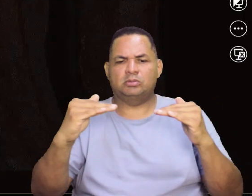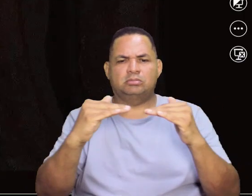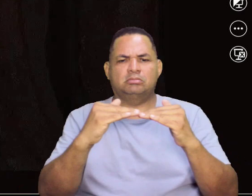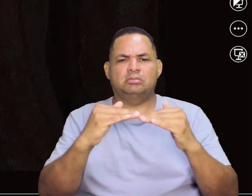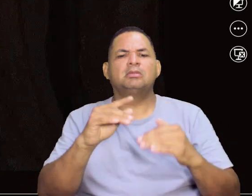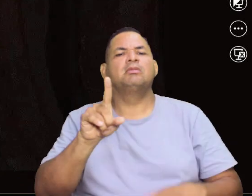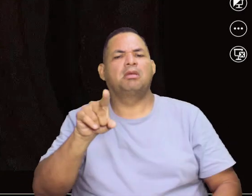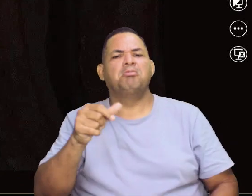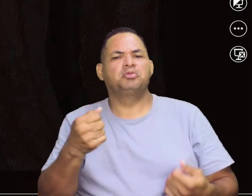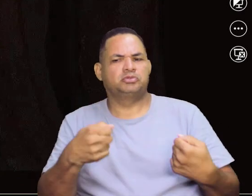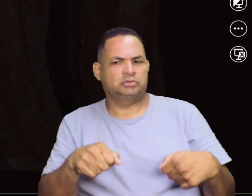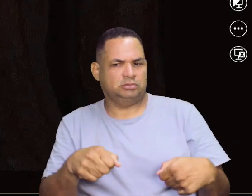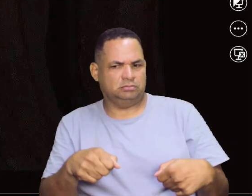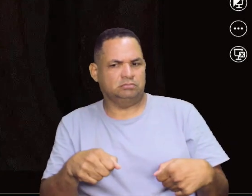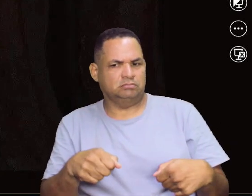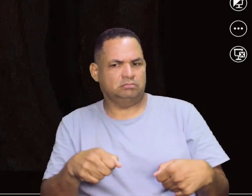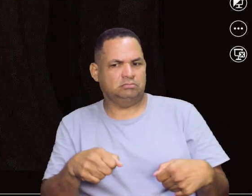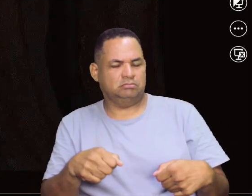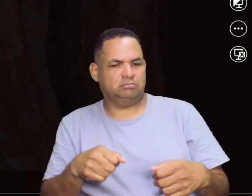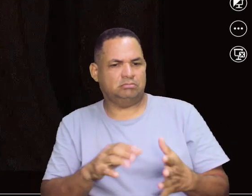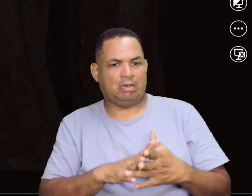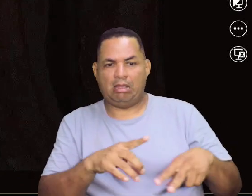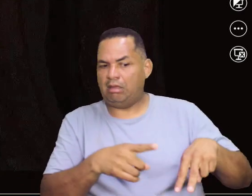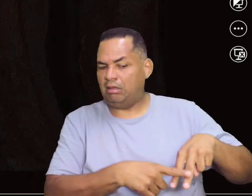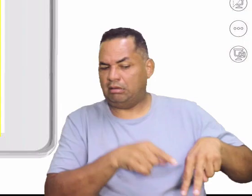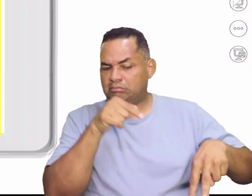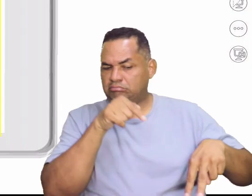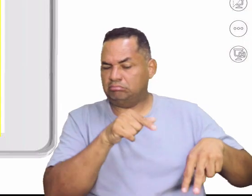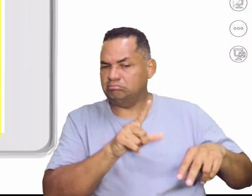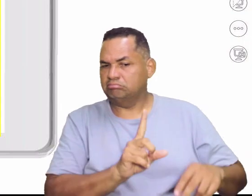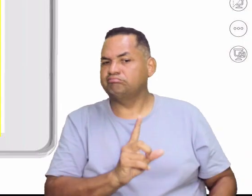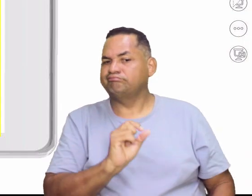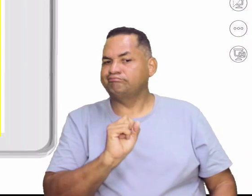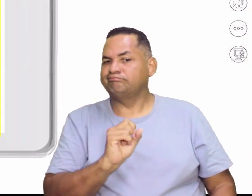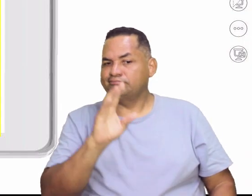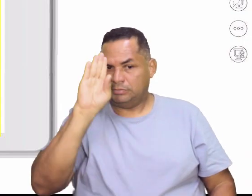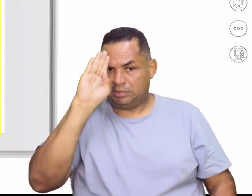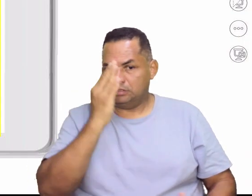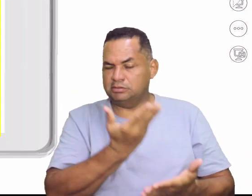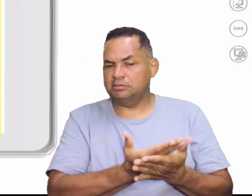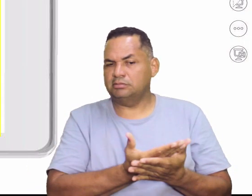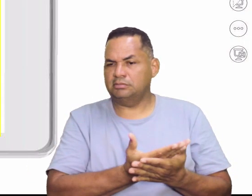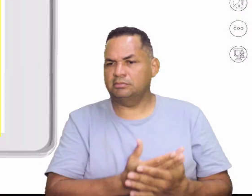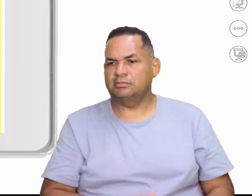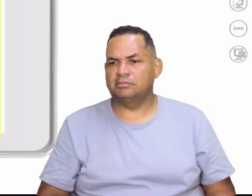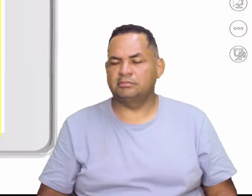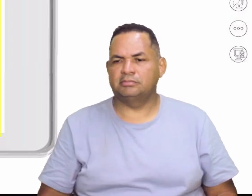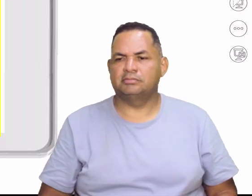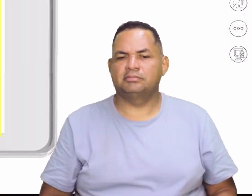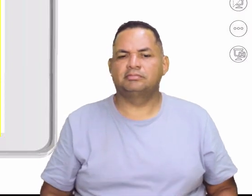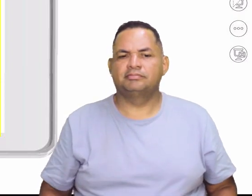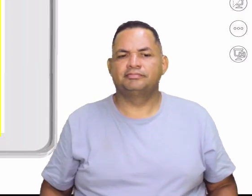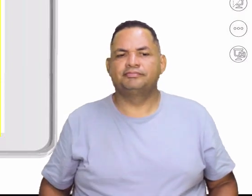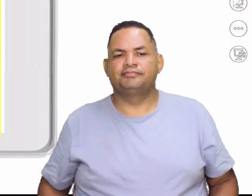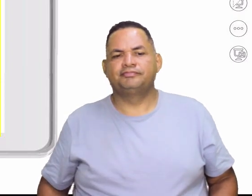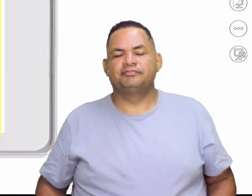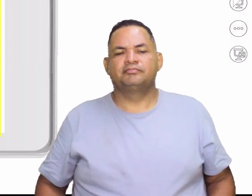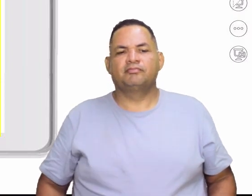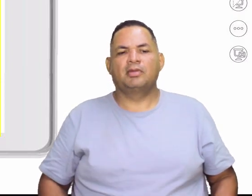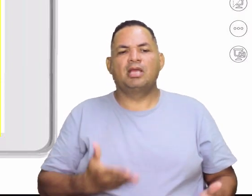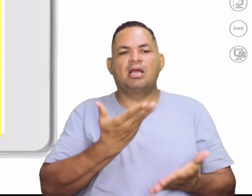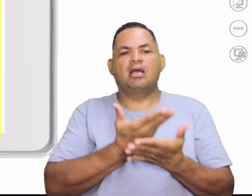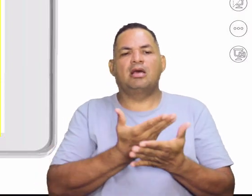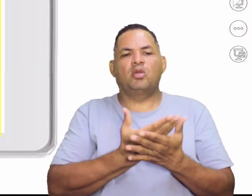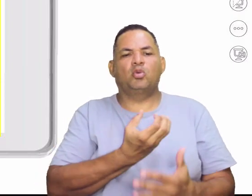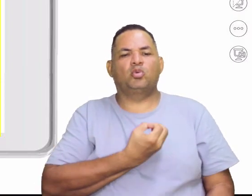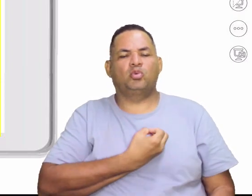é possível, pessoal? Os anarquistas acham que sim. E aí, nós vamos agora falar da aula 9, que é